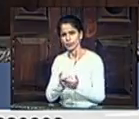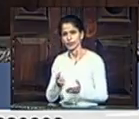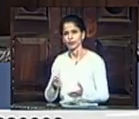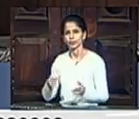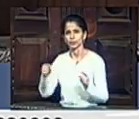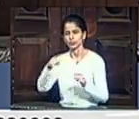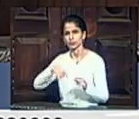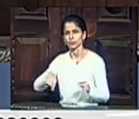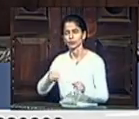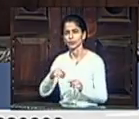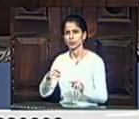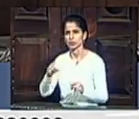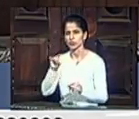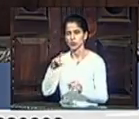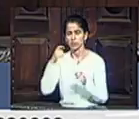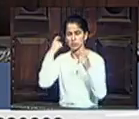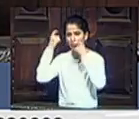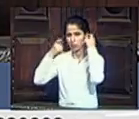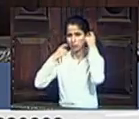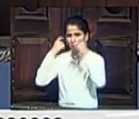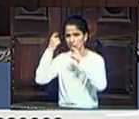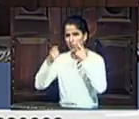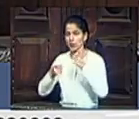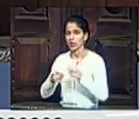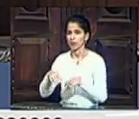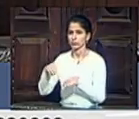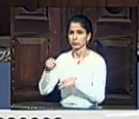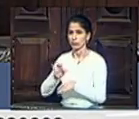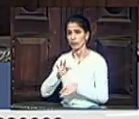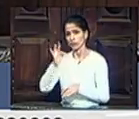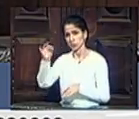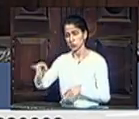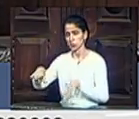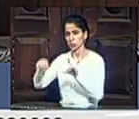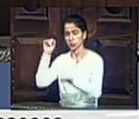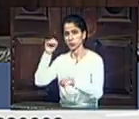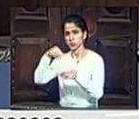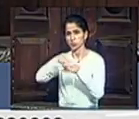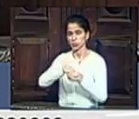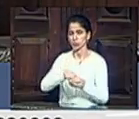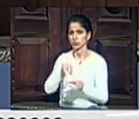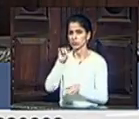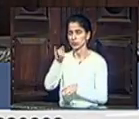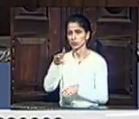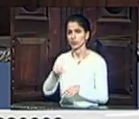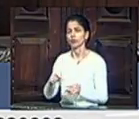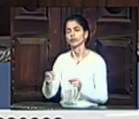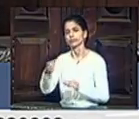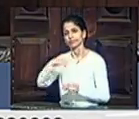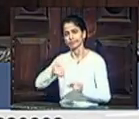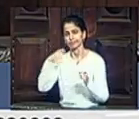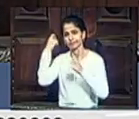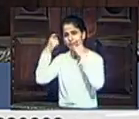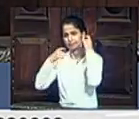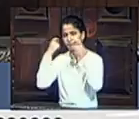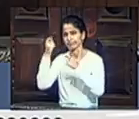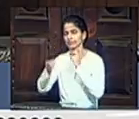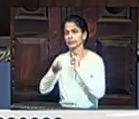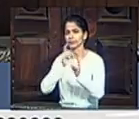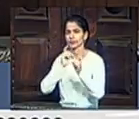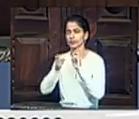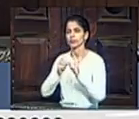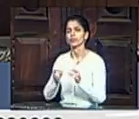estamos aqui preocupados somente com a próxima eleição. Nós estamos preocupados em discutir